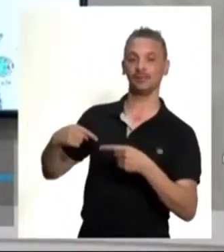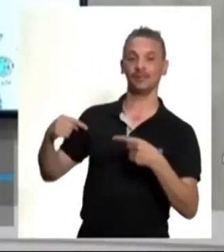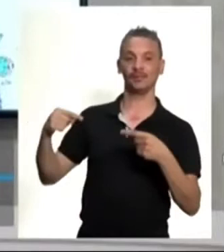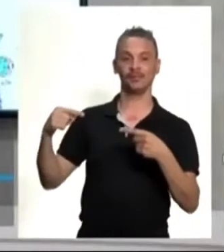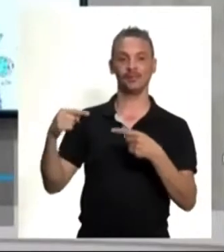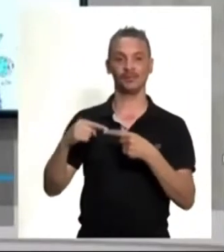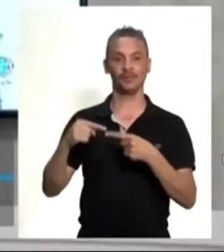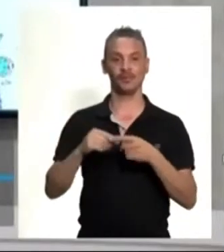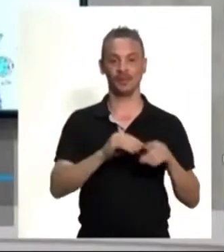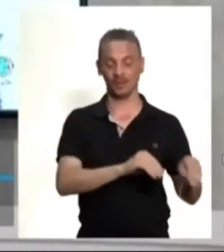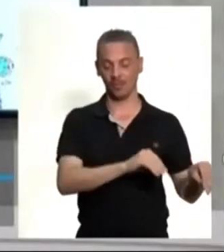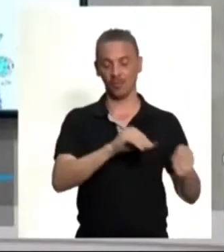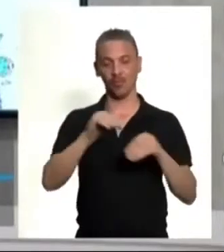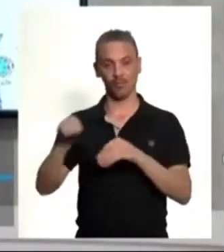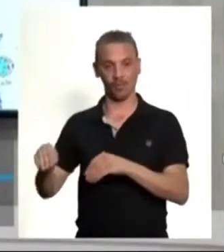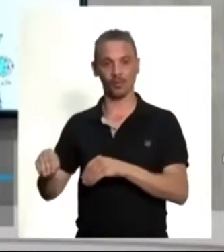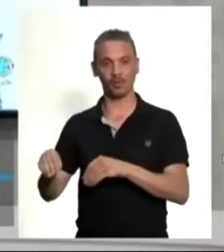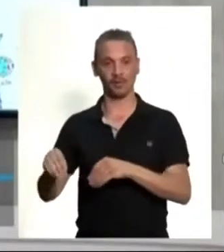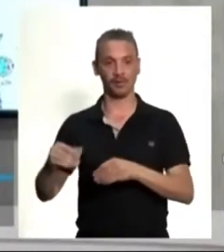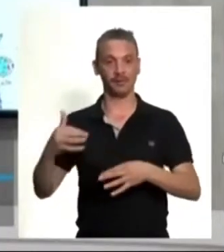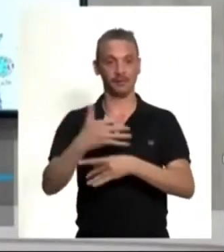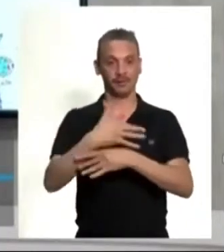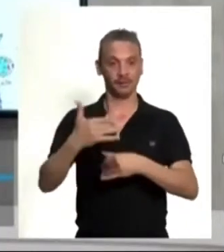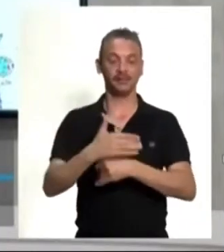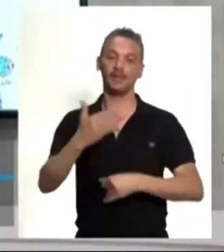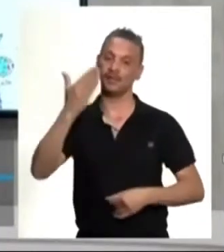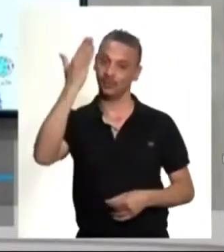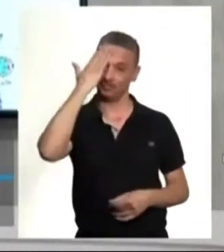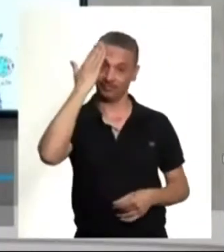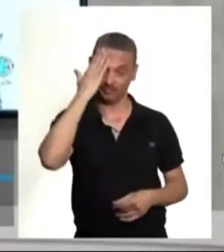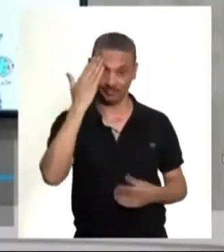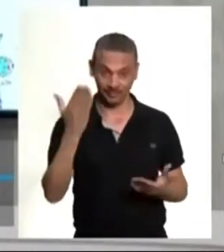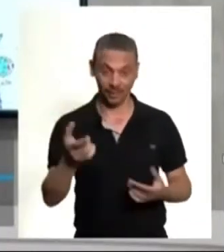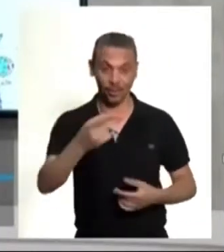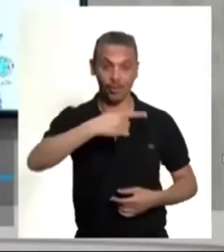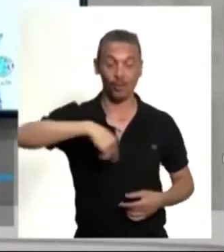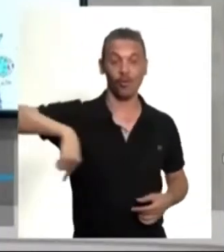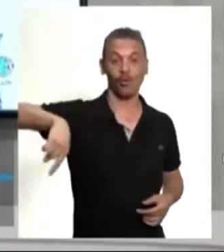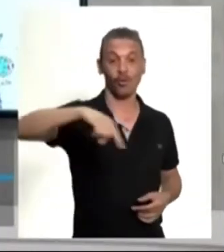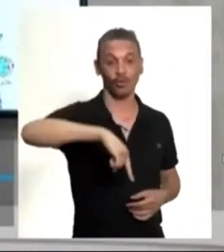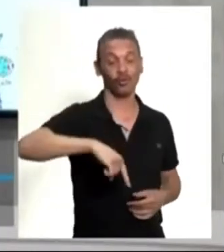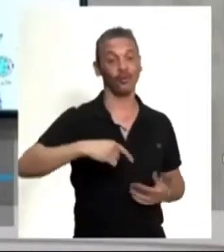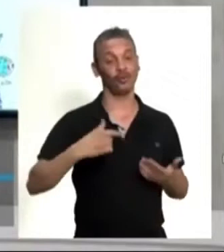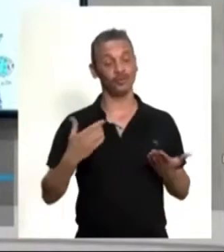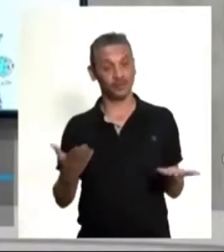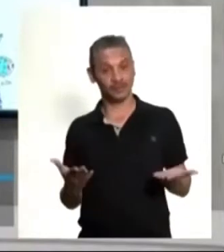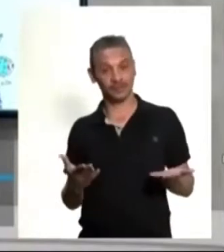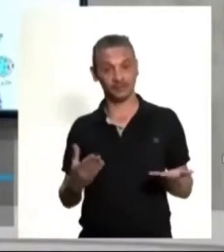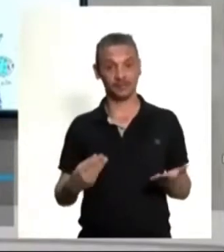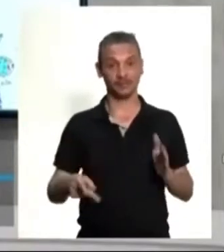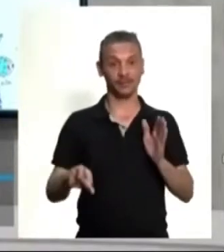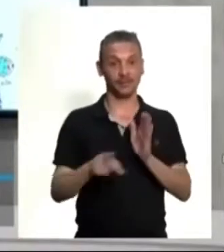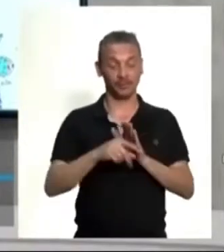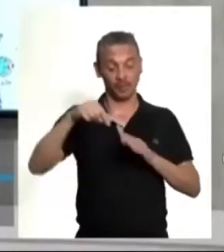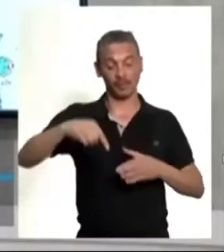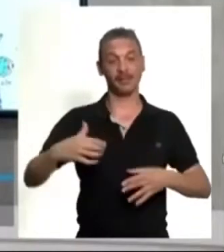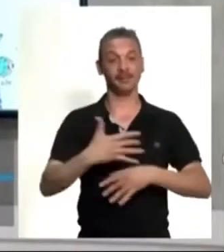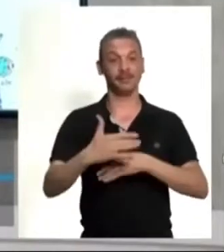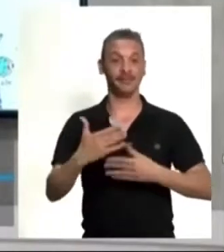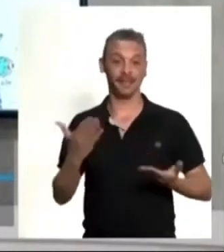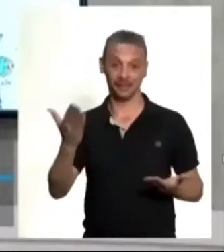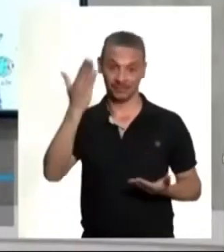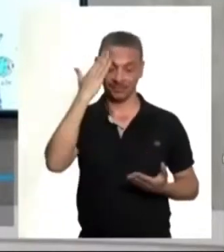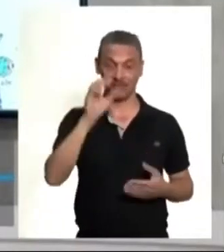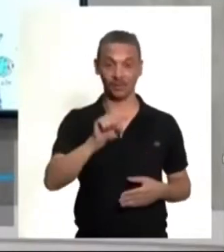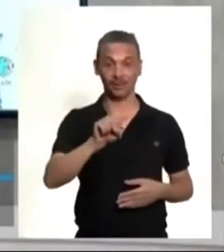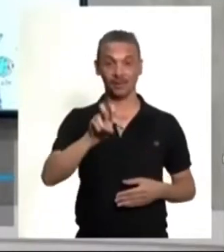geração do êxodo rural. É a geração que saiu do campo e foi para a cidade. Nós, enfim, de modo geral, nós somos urbanos. 85% da